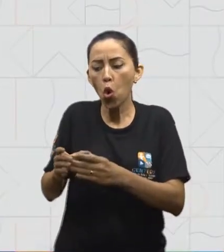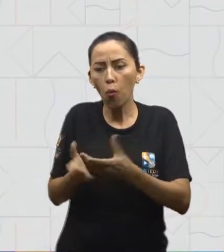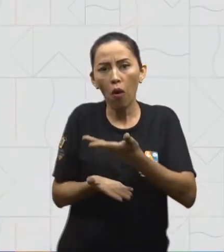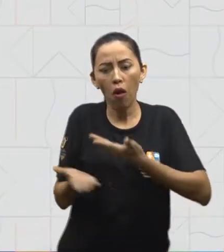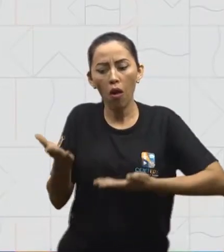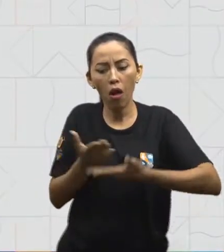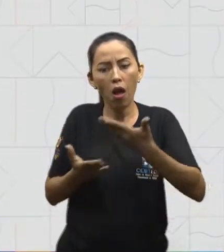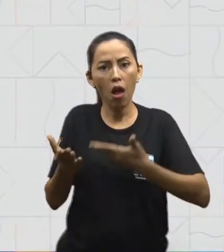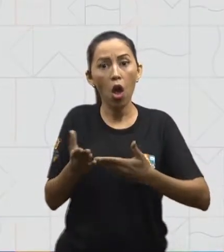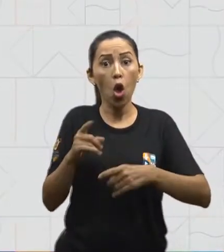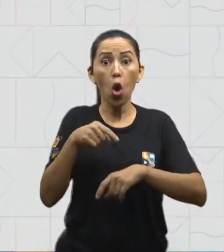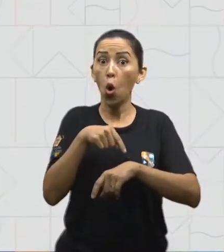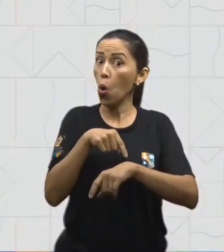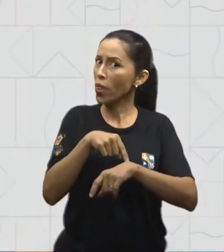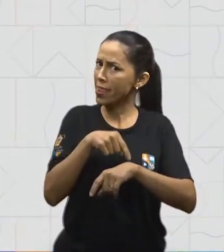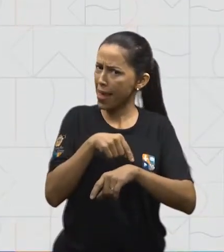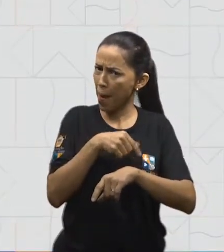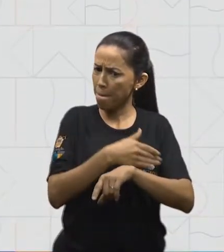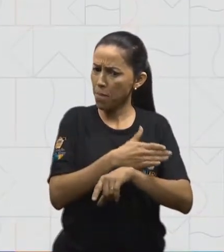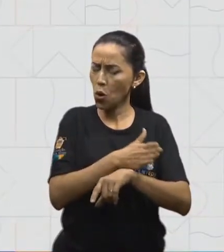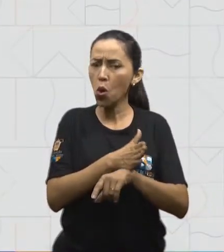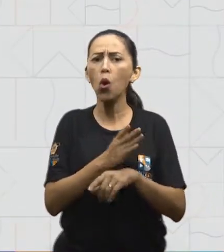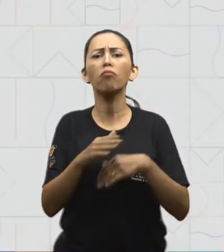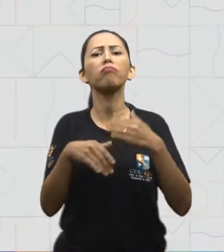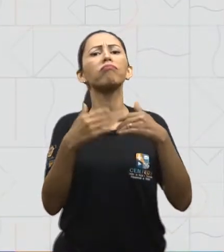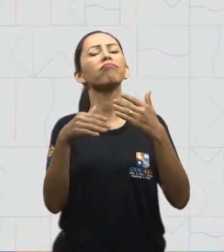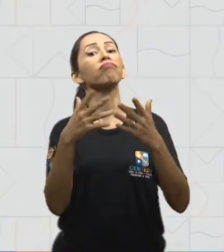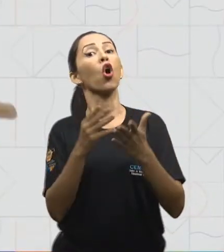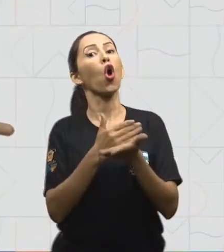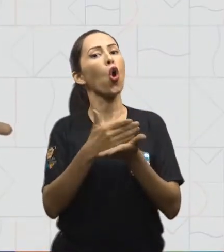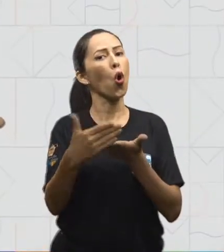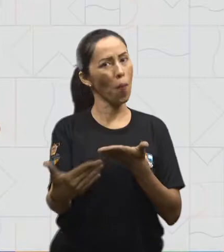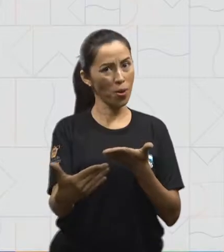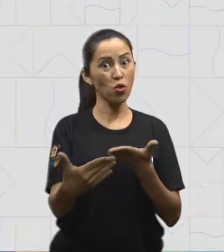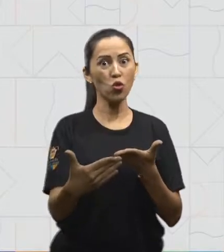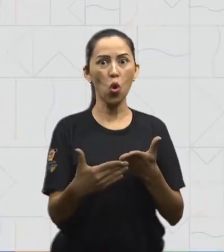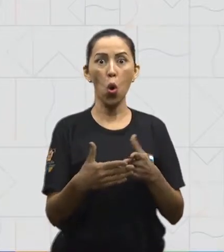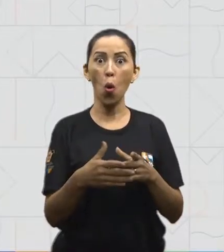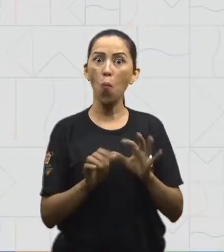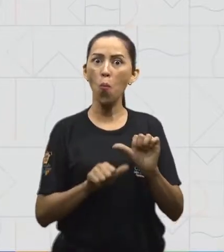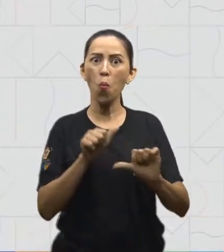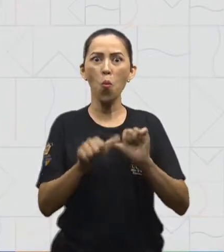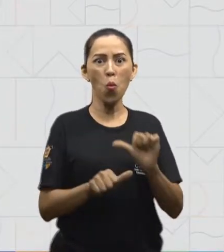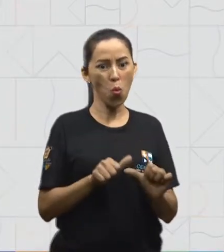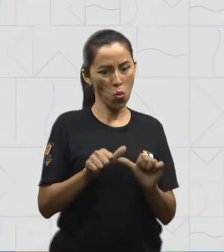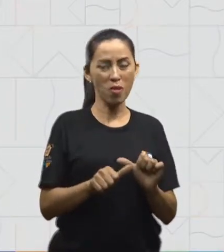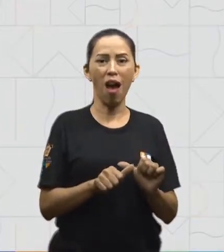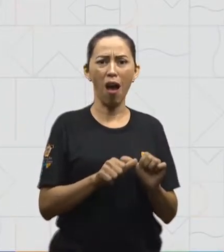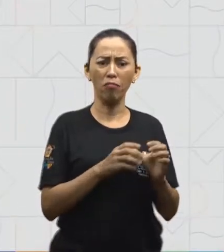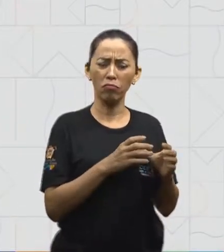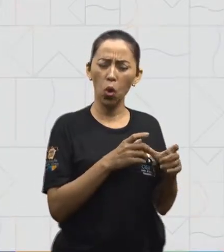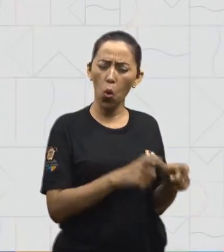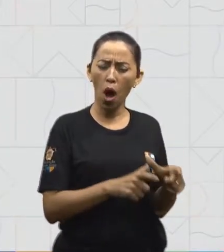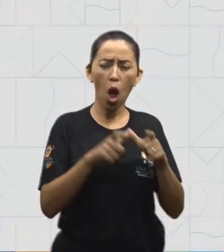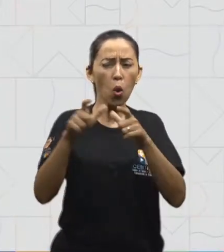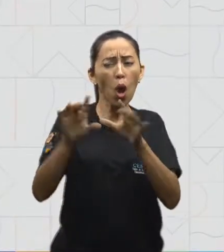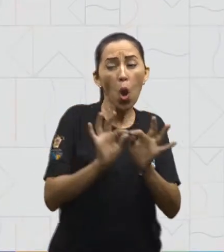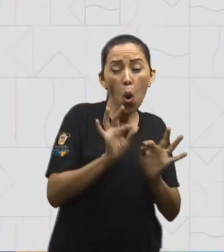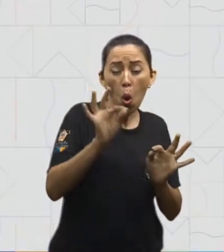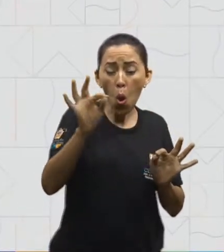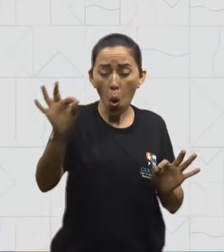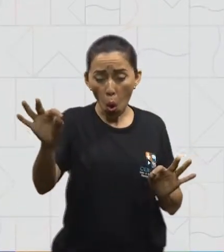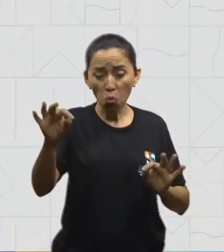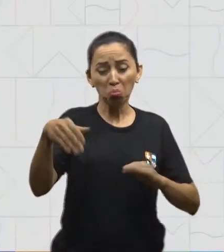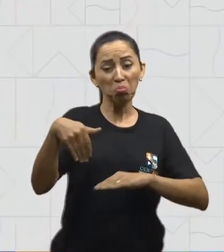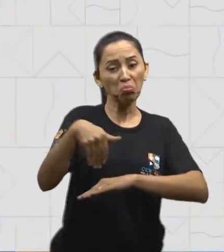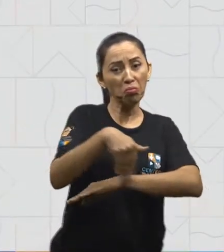Com o tempo, esse comércio passou a ser feito para regiões bem distantes, ou pela terra ou pelo mar, dando início